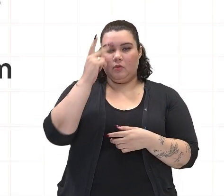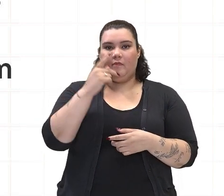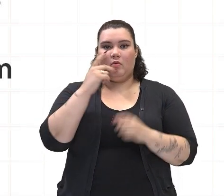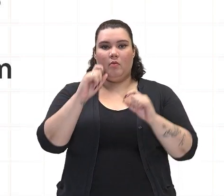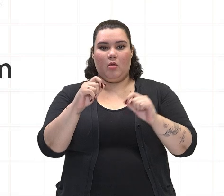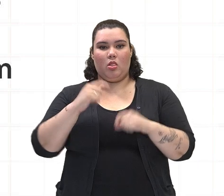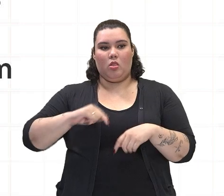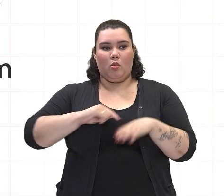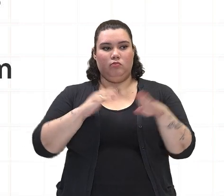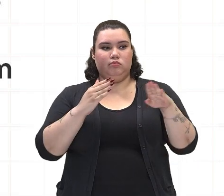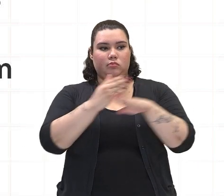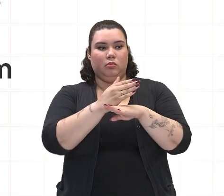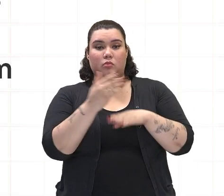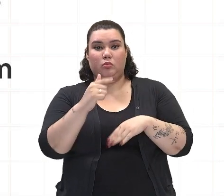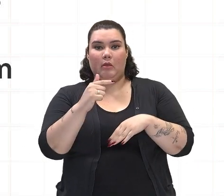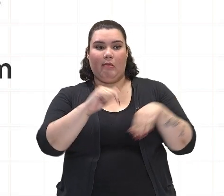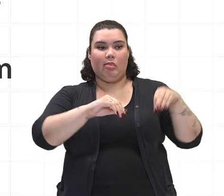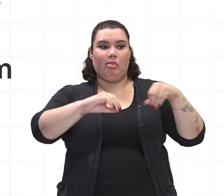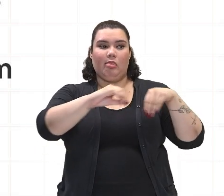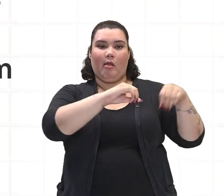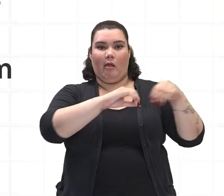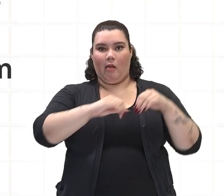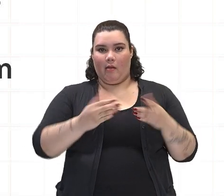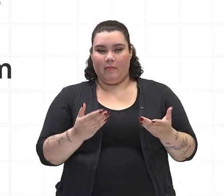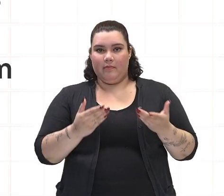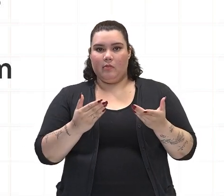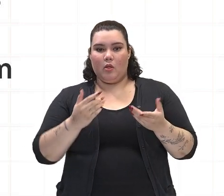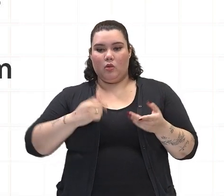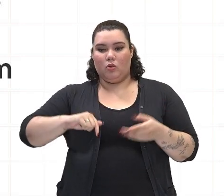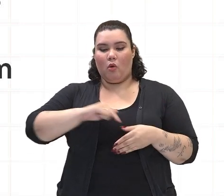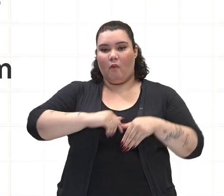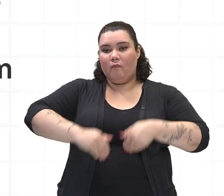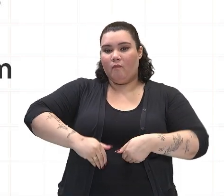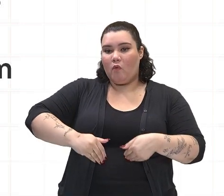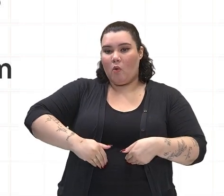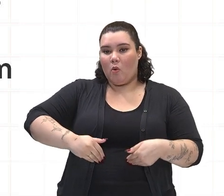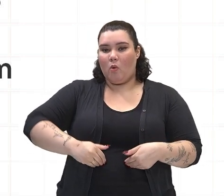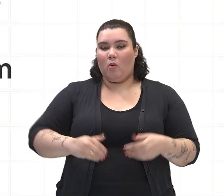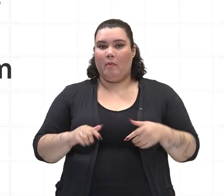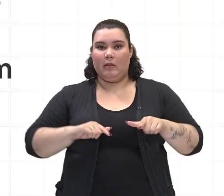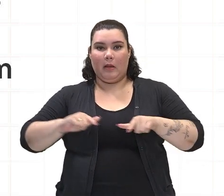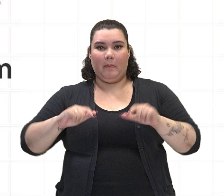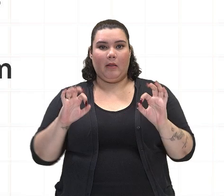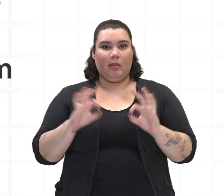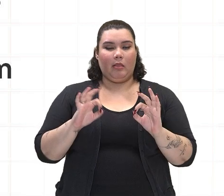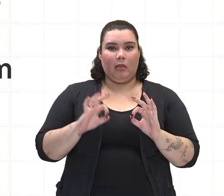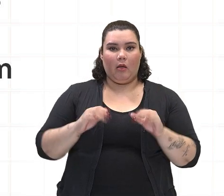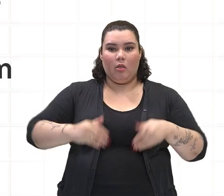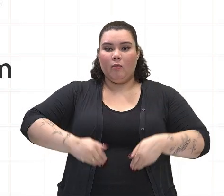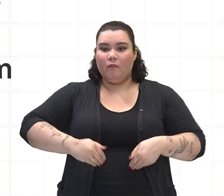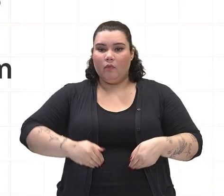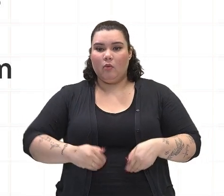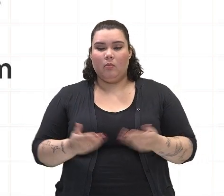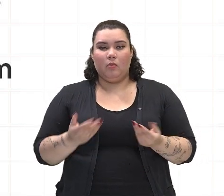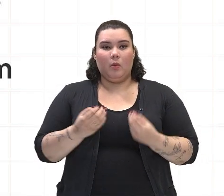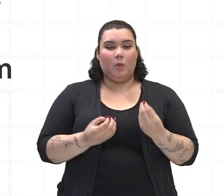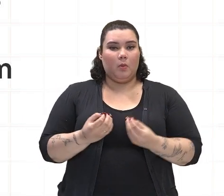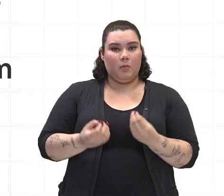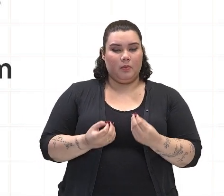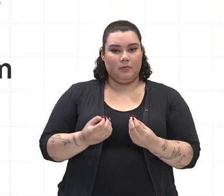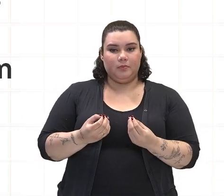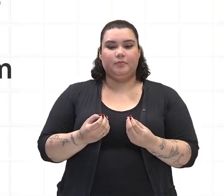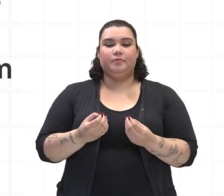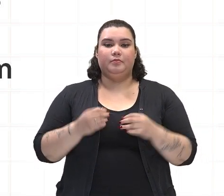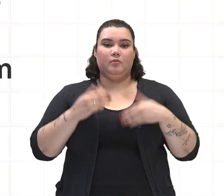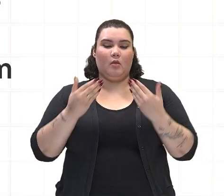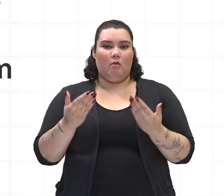ter acesso à terra e deixar a gente morrer de fome, não deram mais meios a gente produzir comida, o que vai acontecer? Então, o que